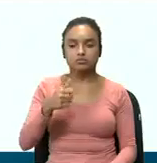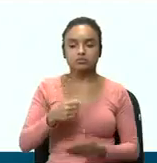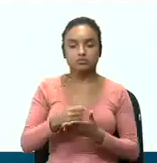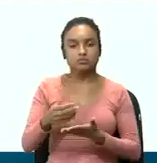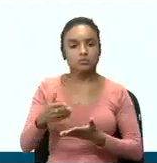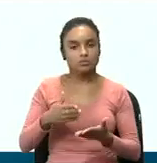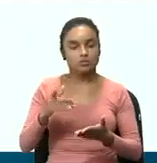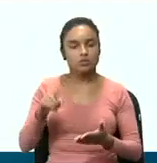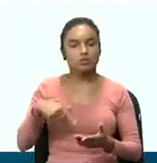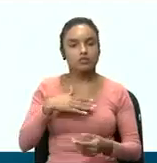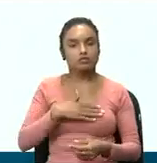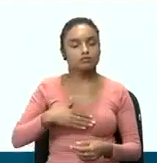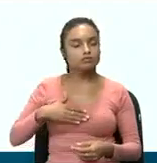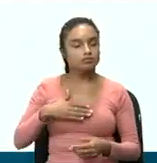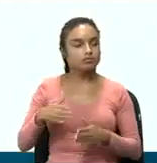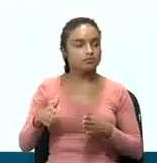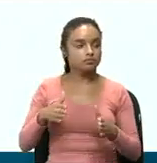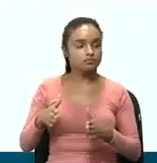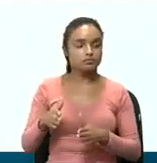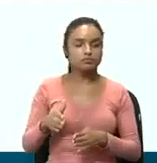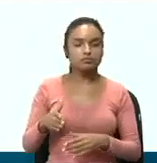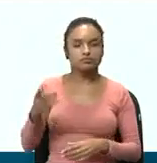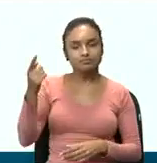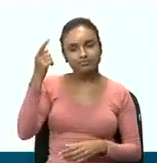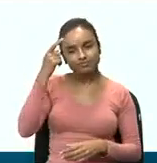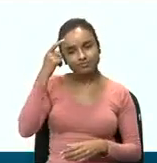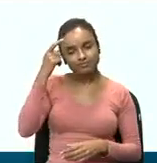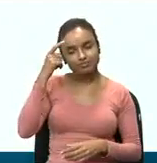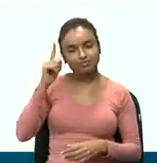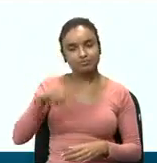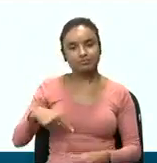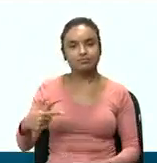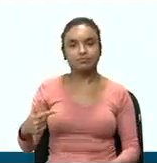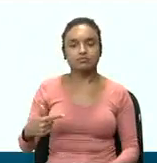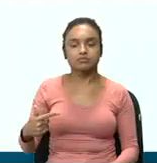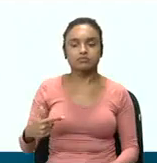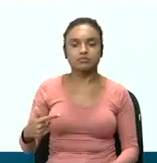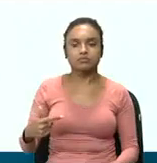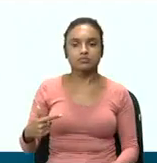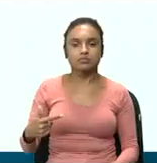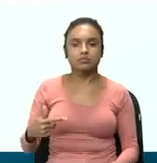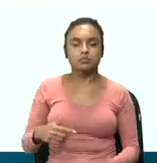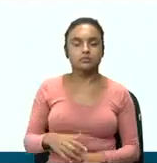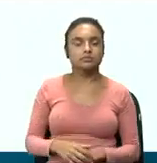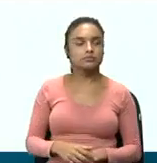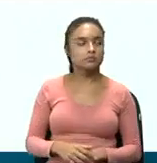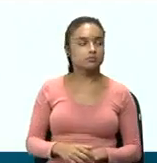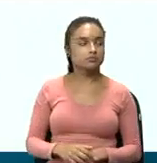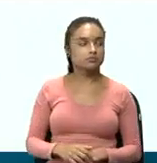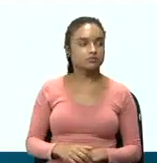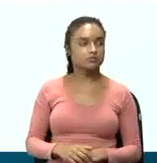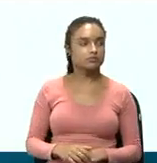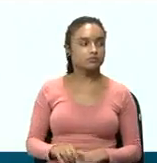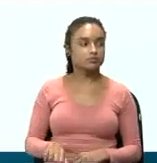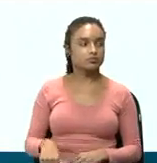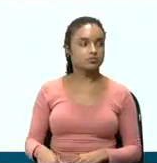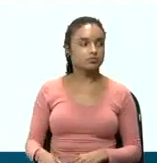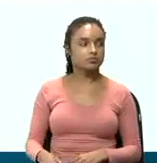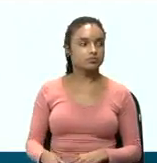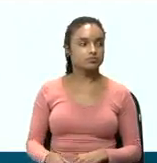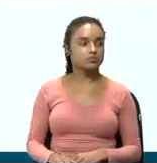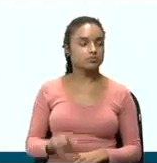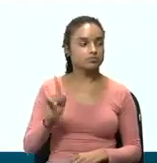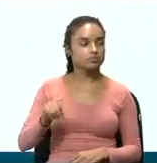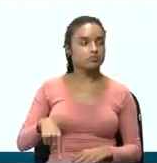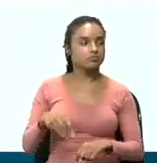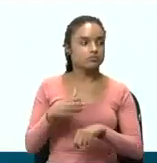agora? Nós vamos pensar, então, na segunda condição, que é o quê? Que é aplicar o limite. Então,